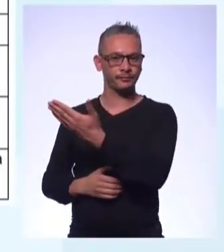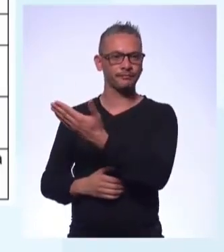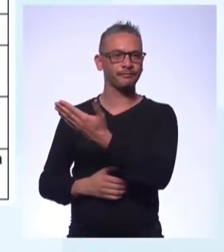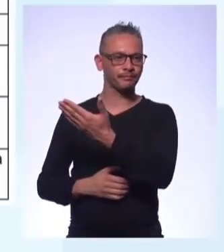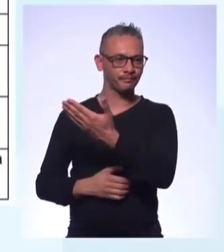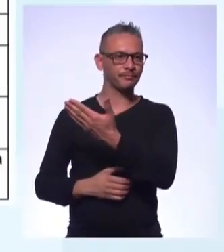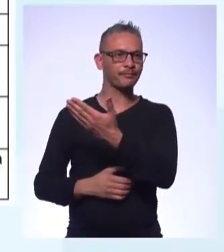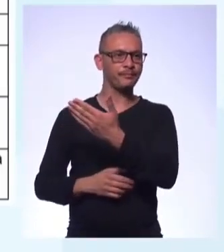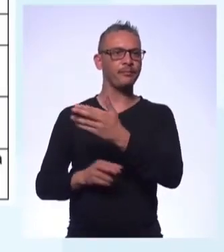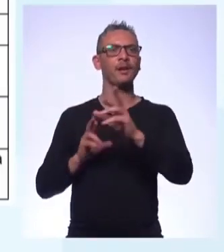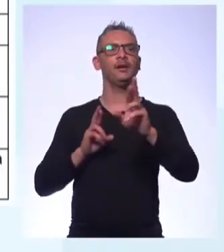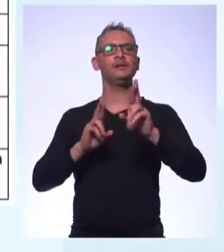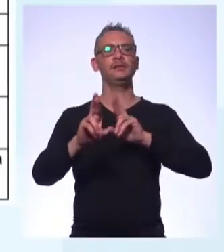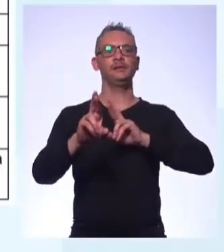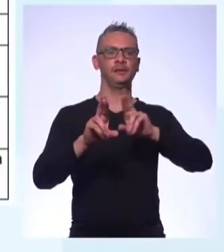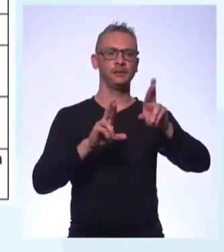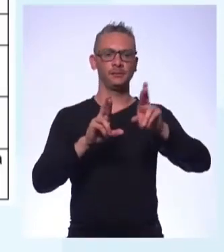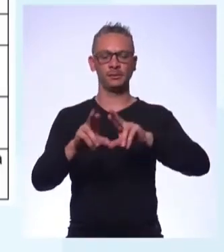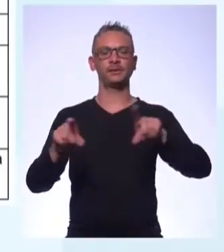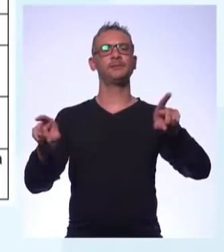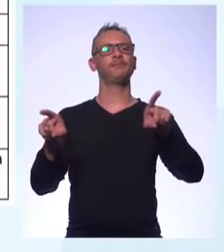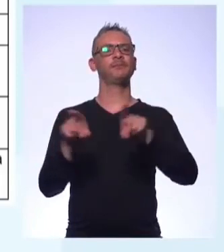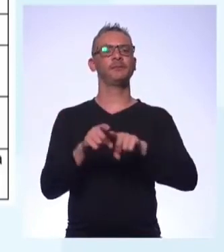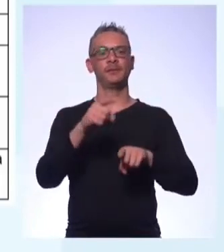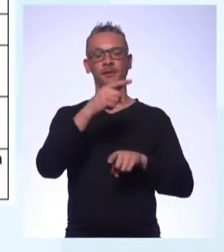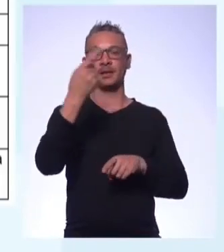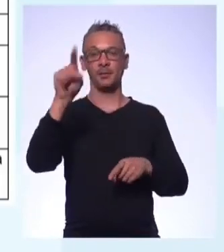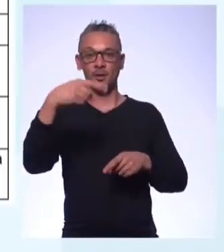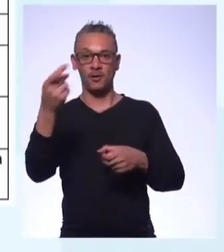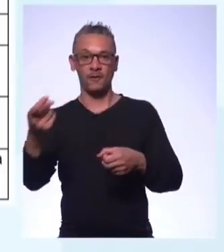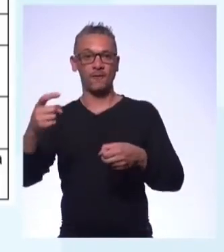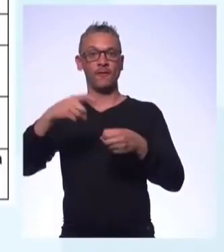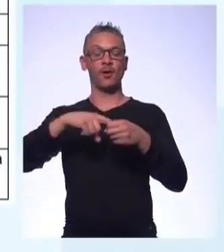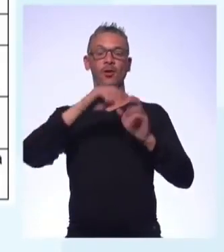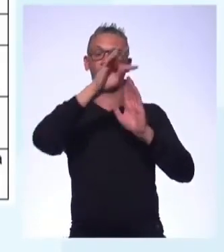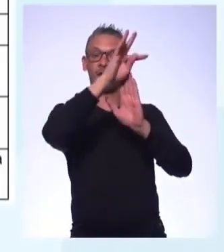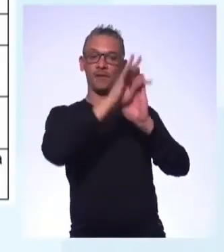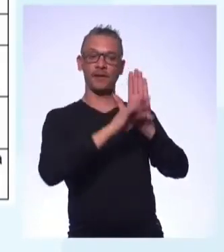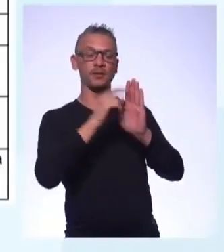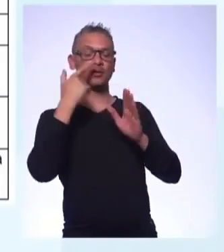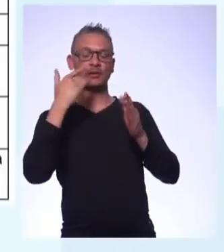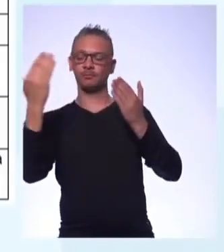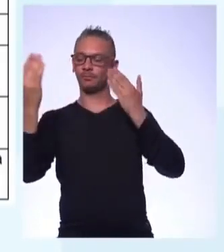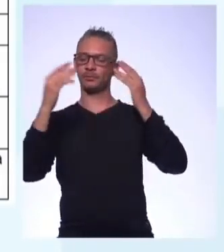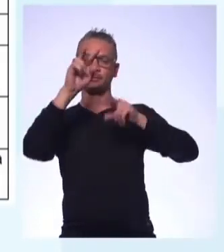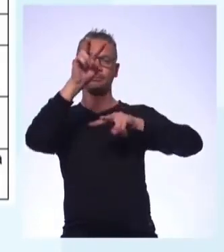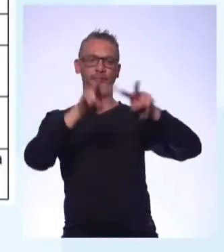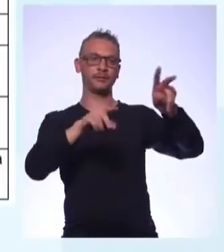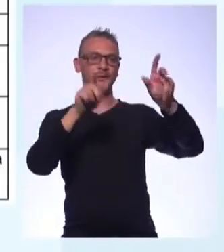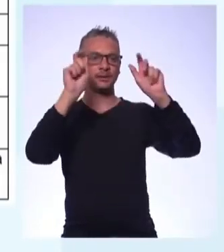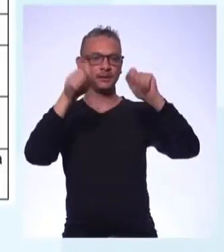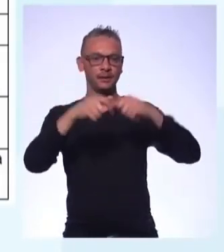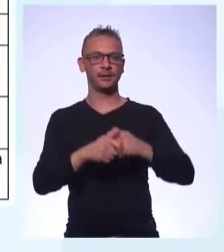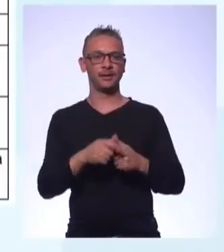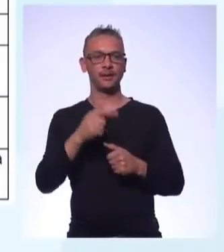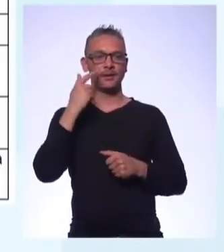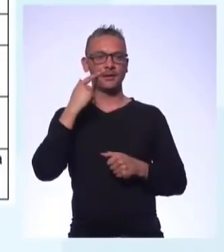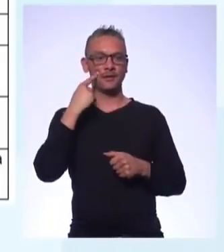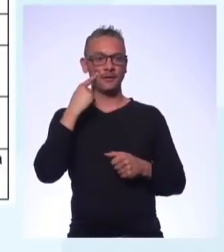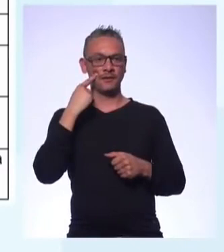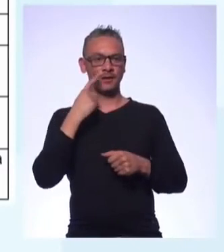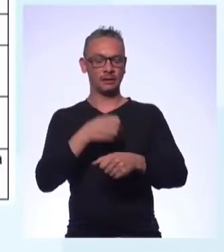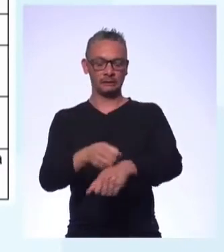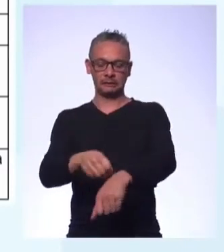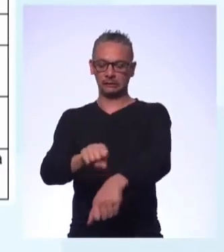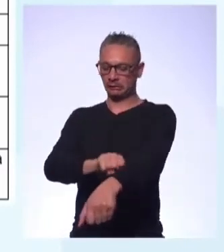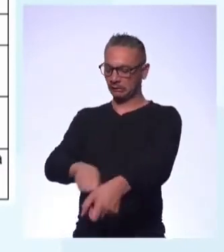aí com resposta, tá bom? Porque para vocês depois, quando voltarem no texto, conseguirem analisar. Quando ele fala arregaçar as mangas,